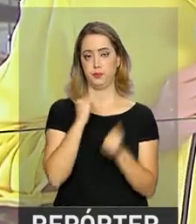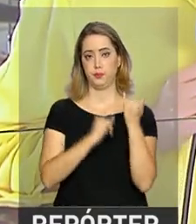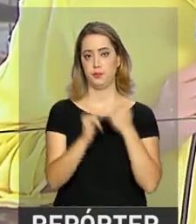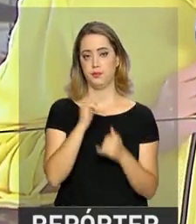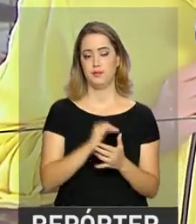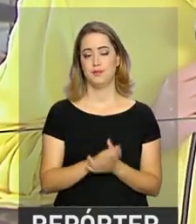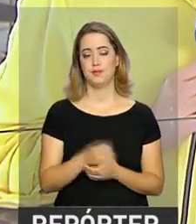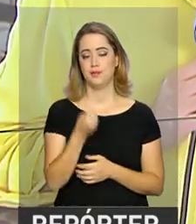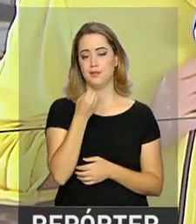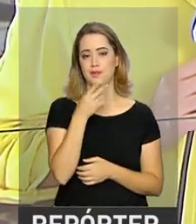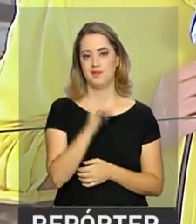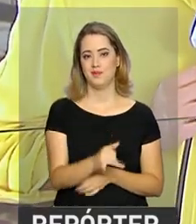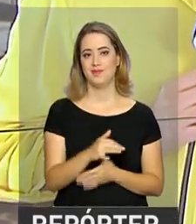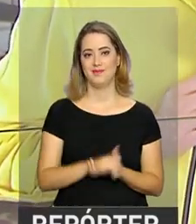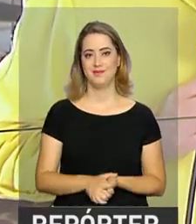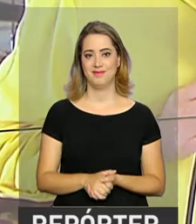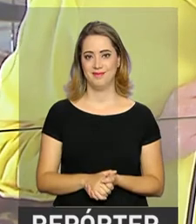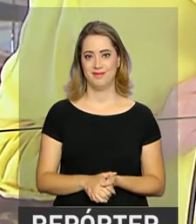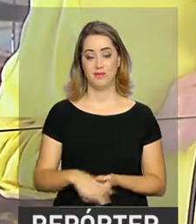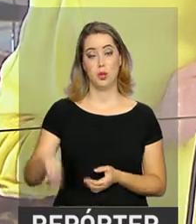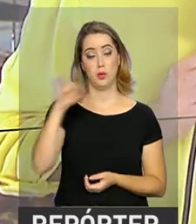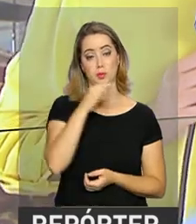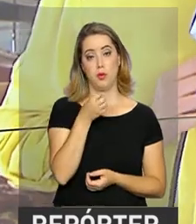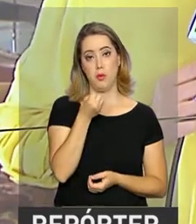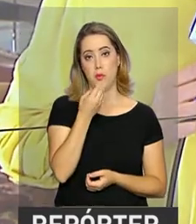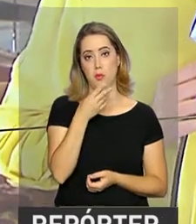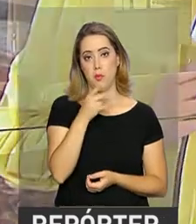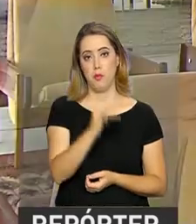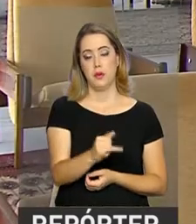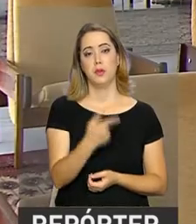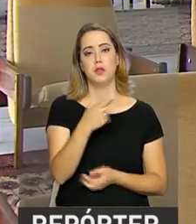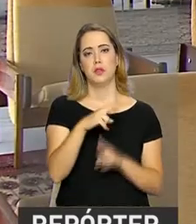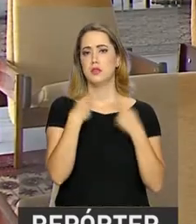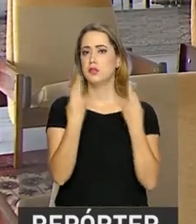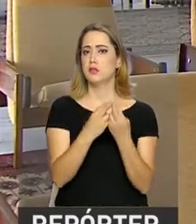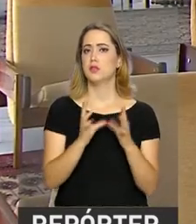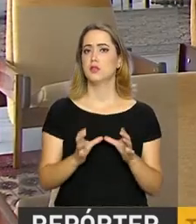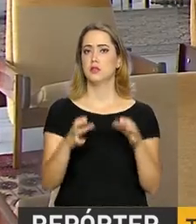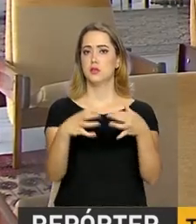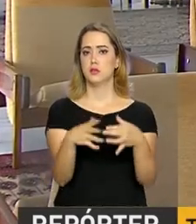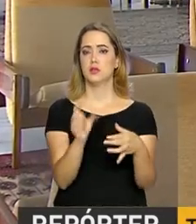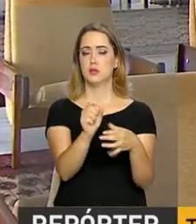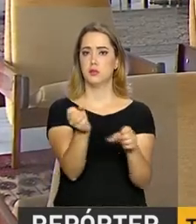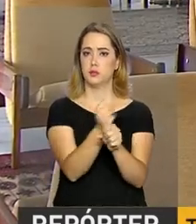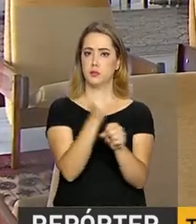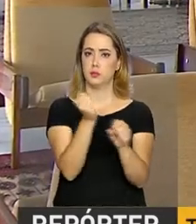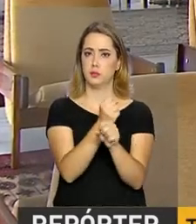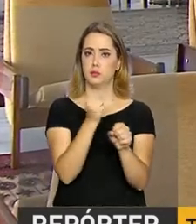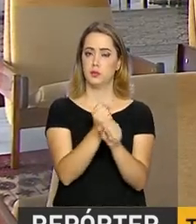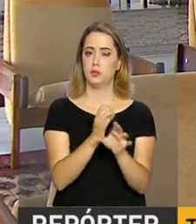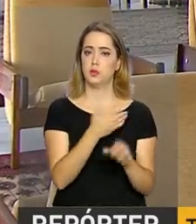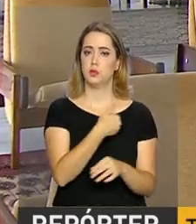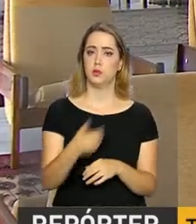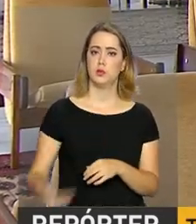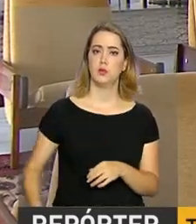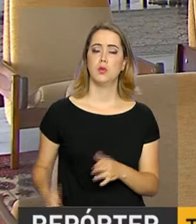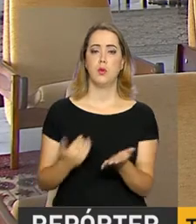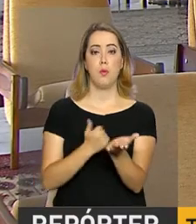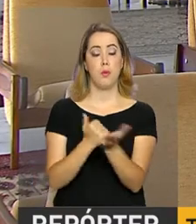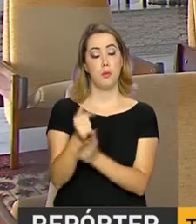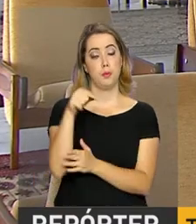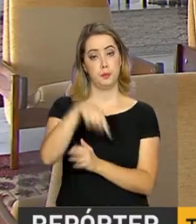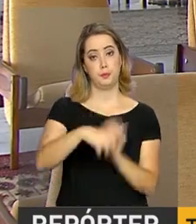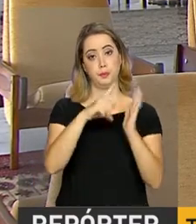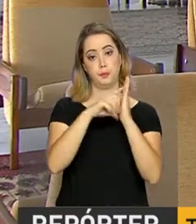80 bom dia mande leandro essa reunião com o núcleo de infraestrutura do governo começa daqui a pouquinho aqui no